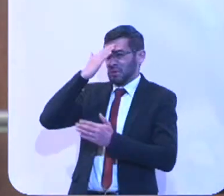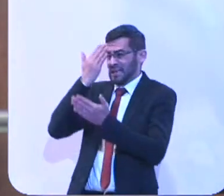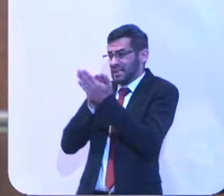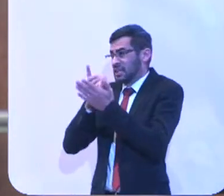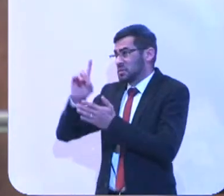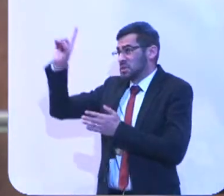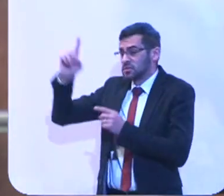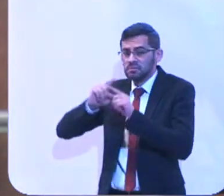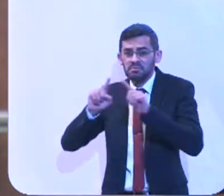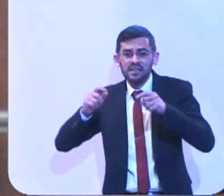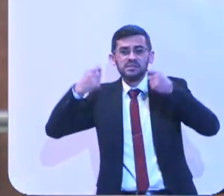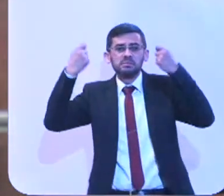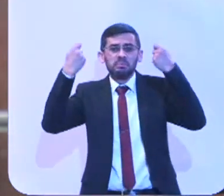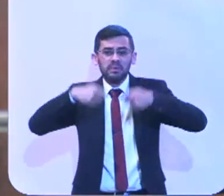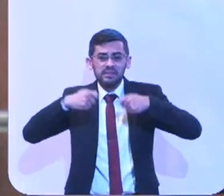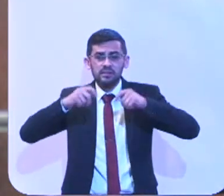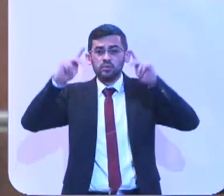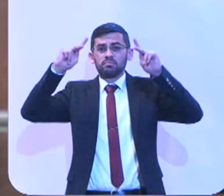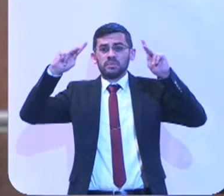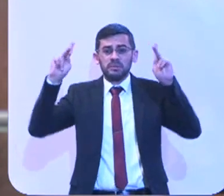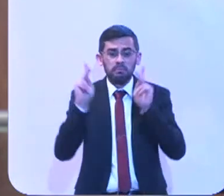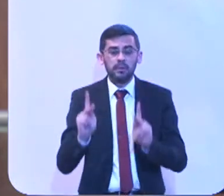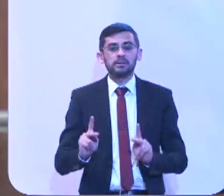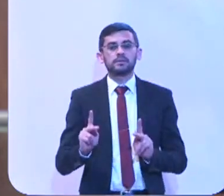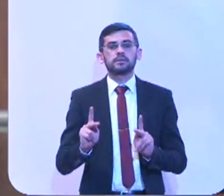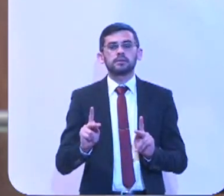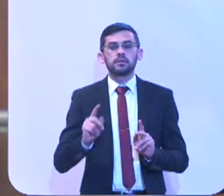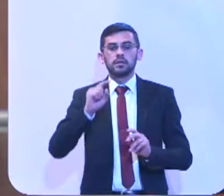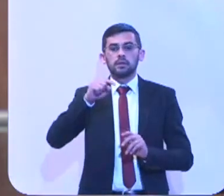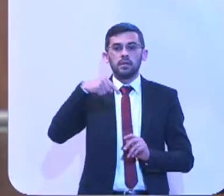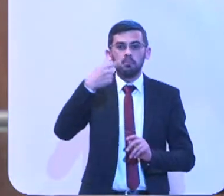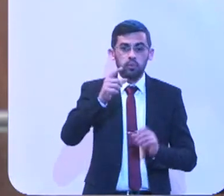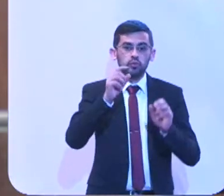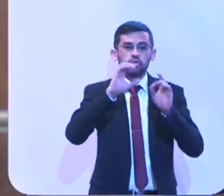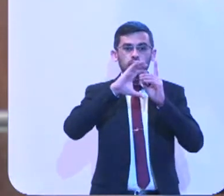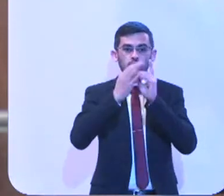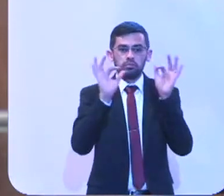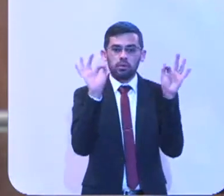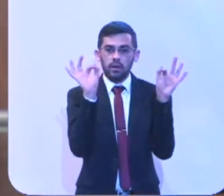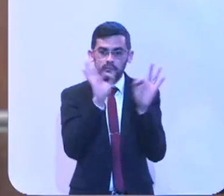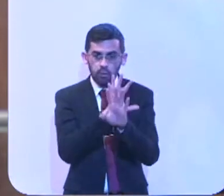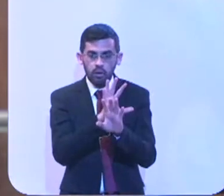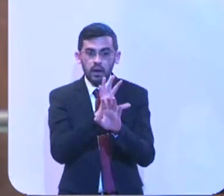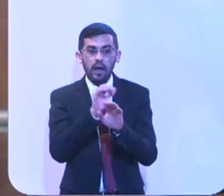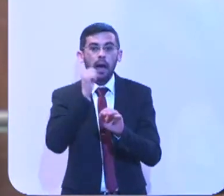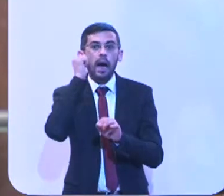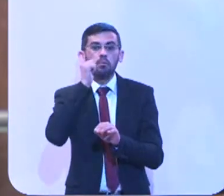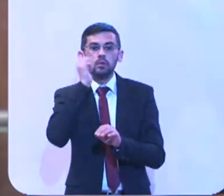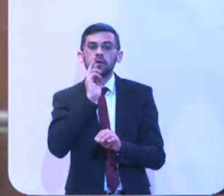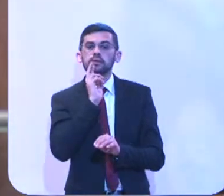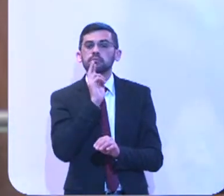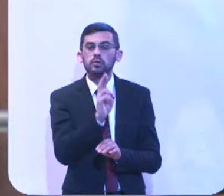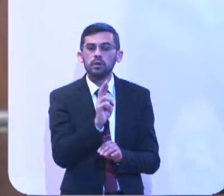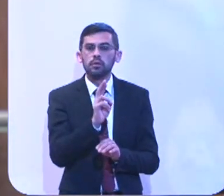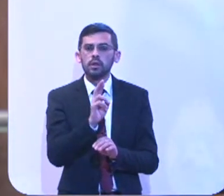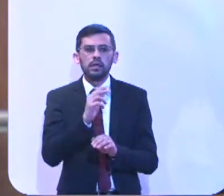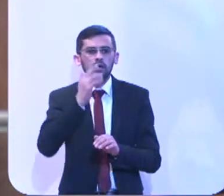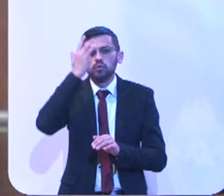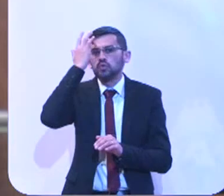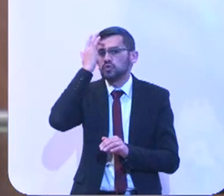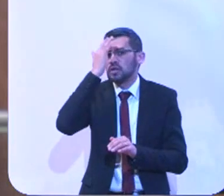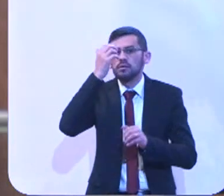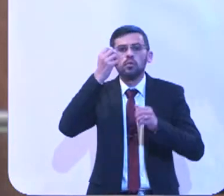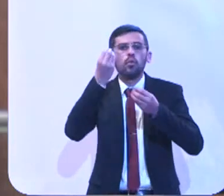creio nele, mas preciso de paz. Depois que o culto acabou, ela responde assim, de forma inexplicável: